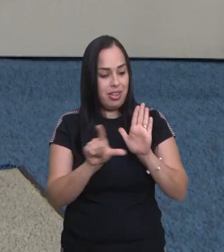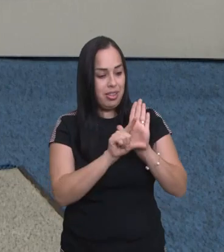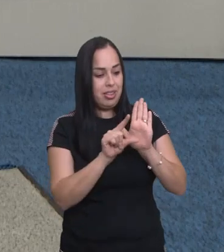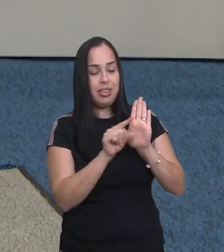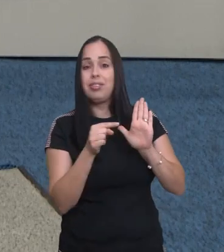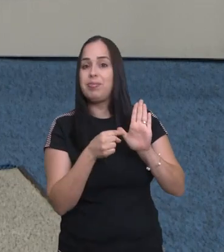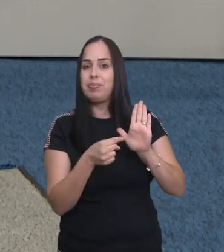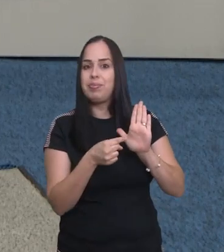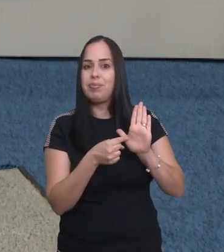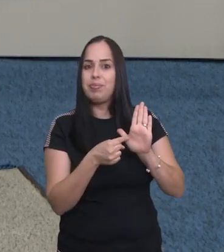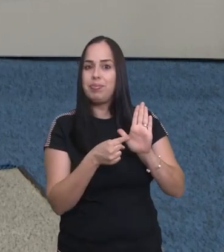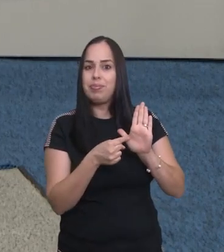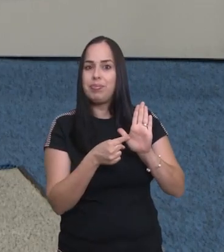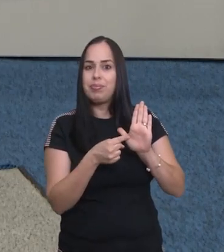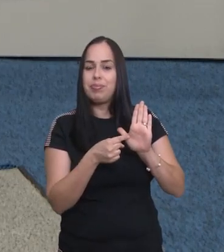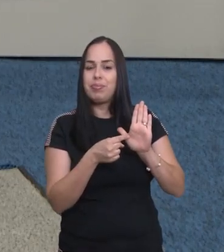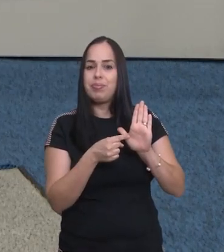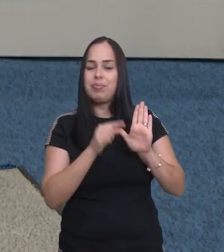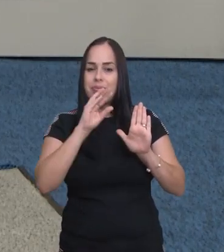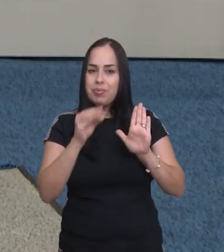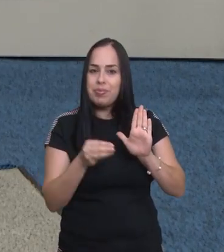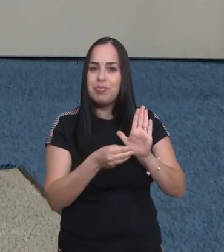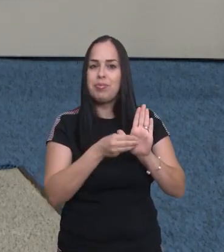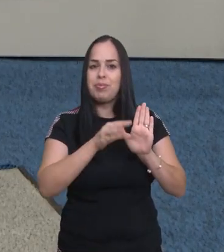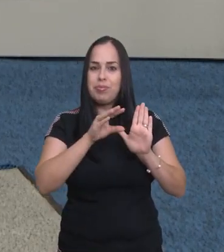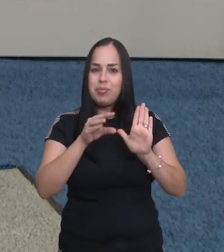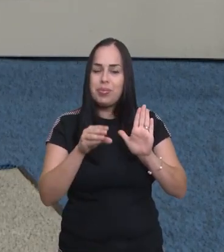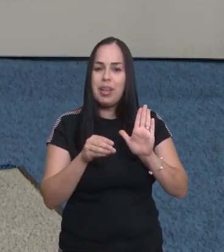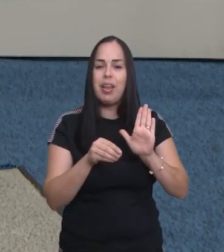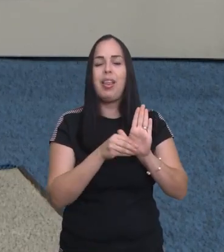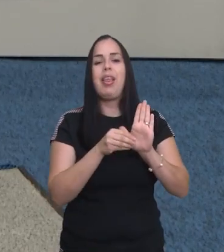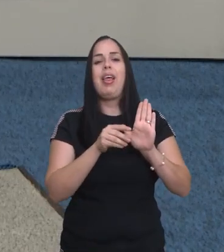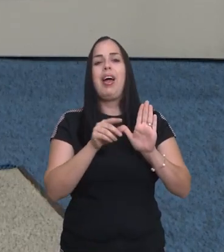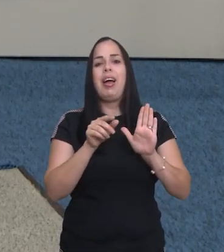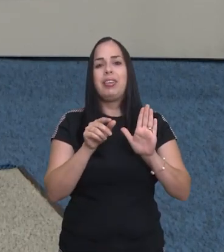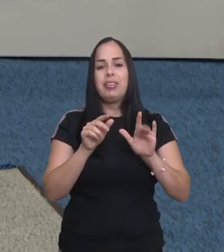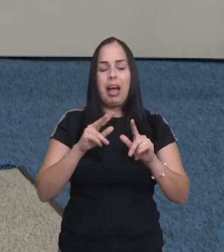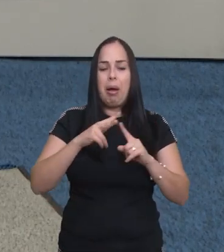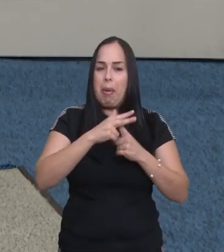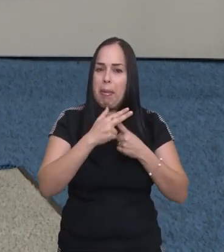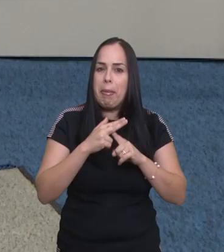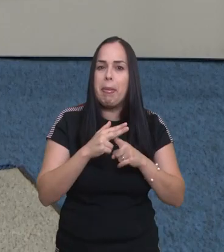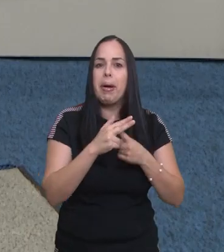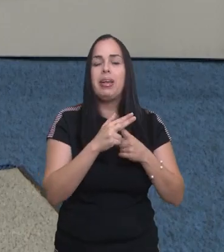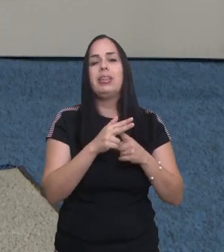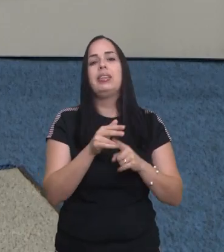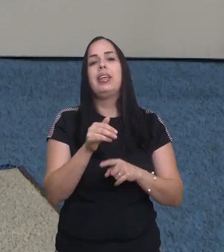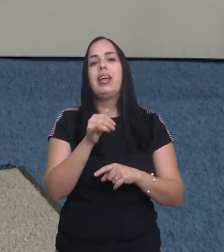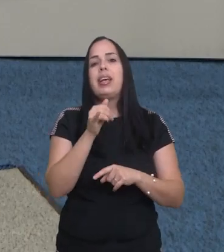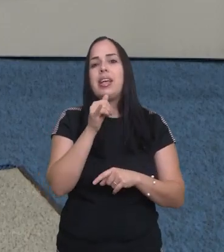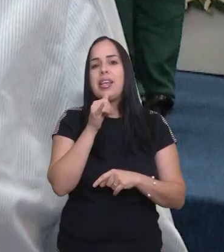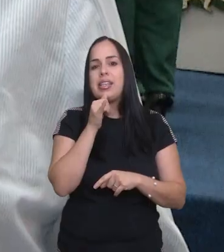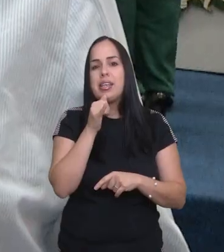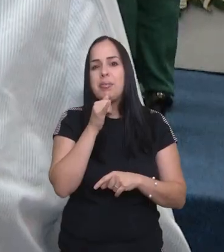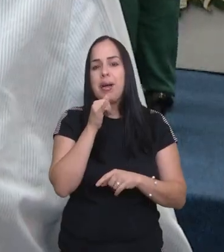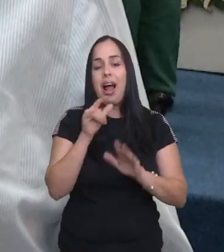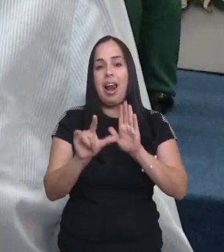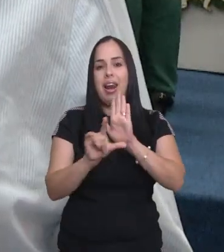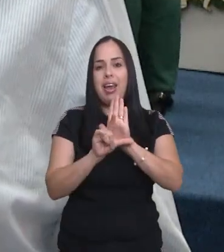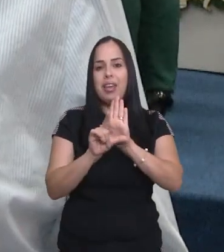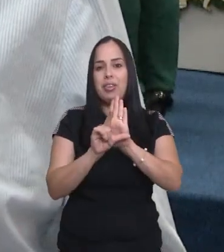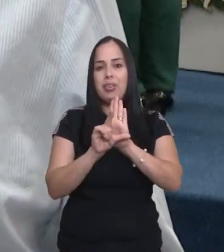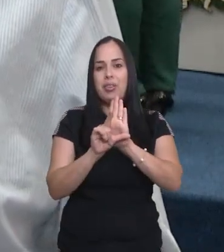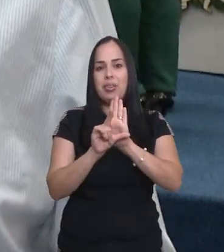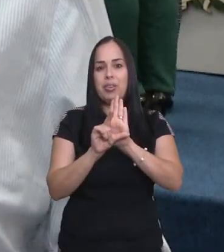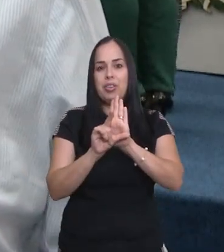lei que foram adendadas, né, que estão sendo votadas, aprimoradas, a lei do feminicídio. Que a mulher na